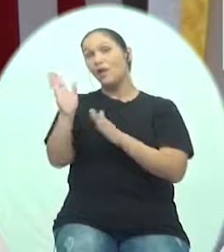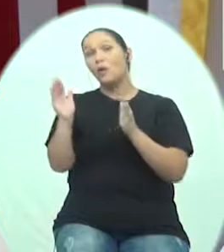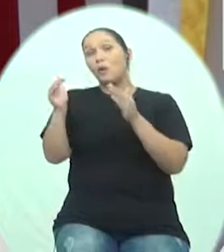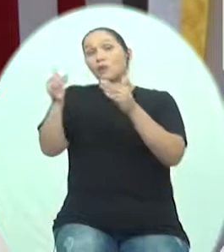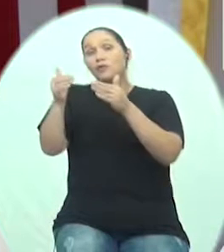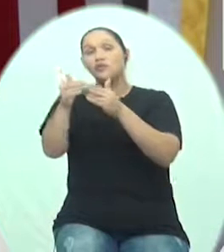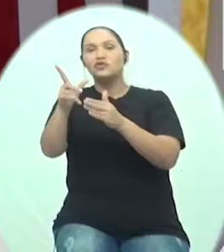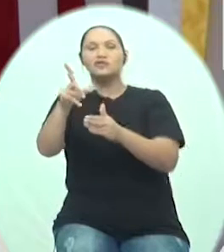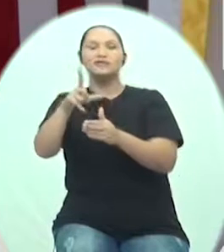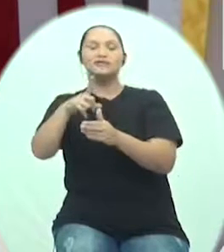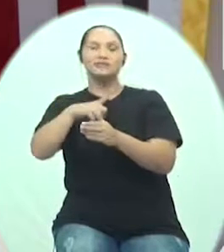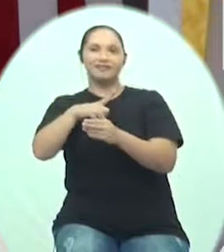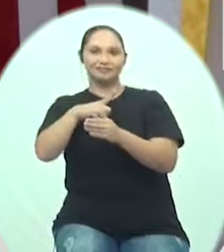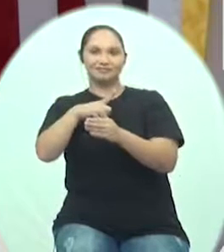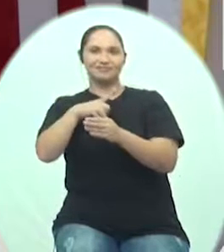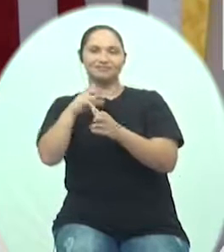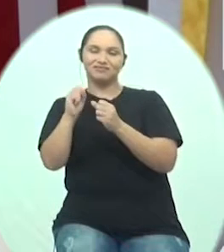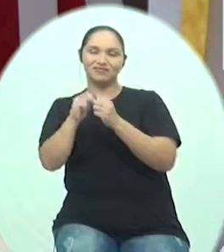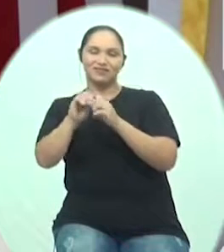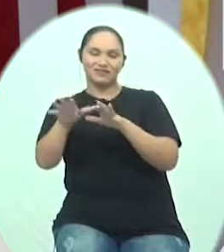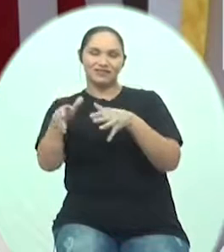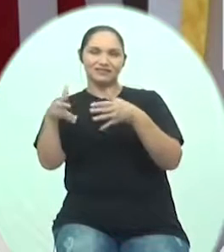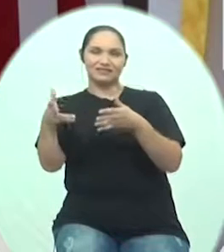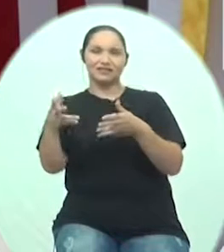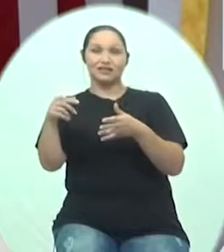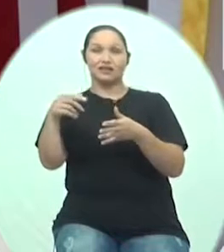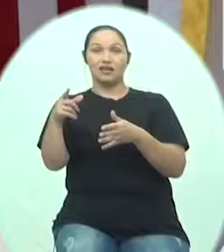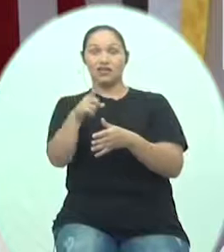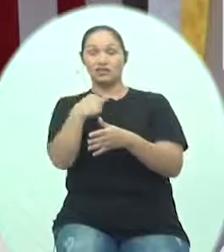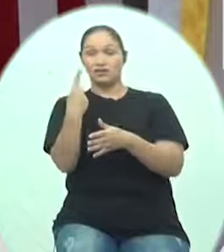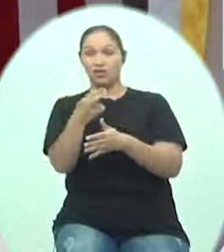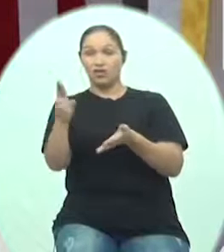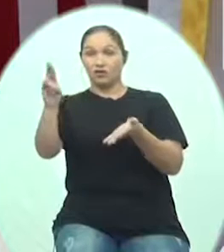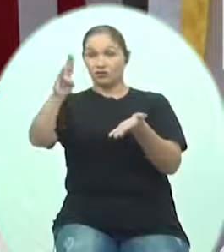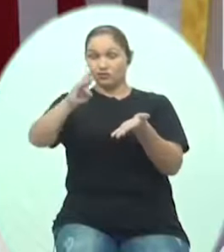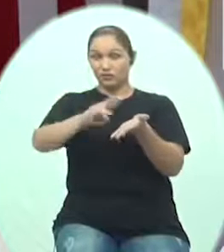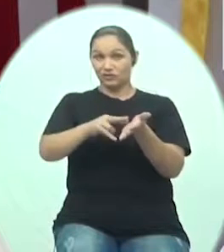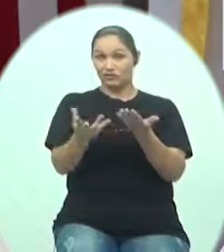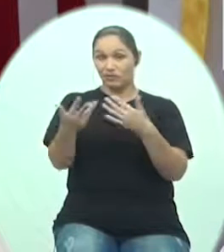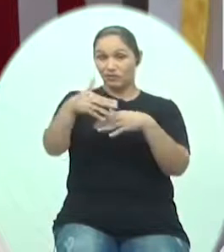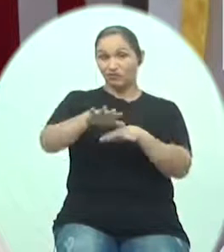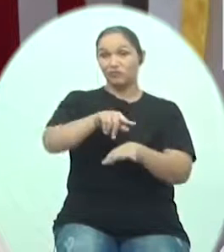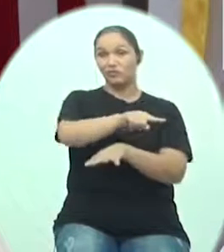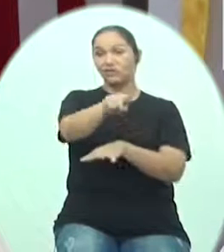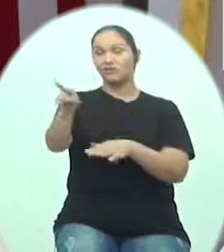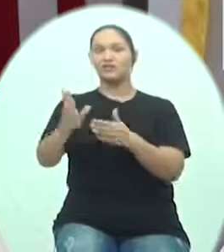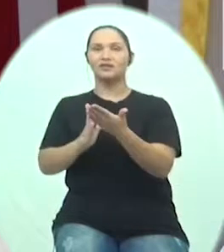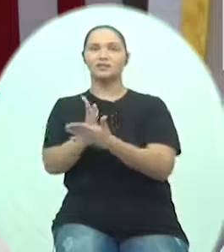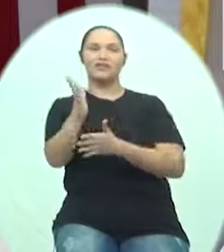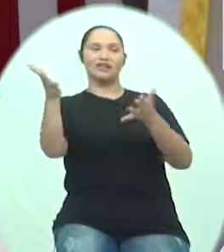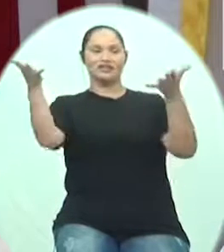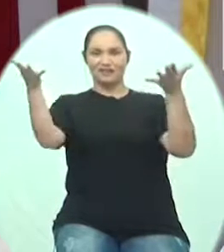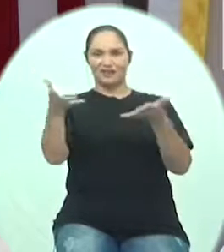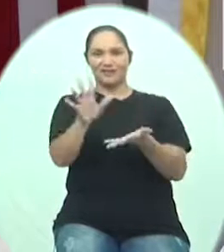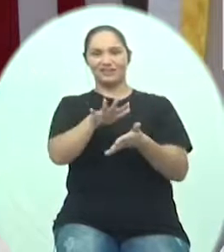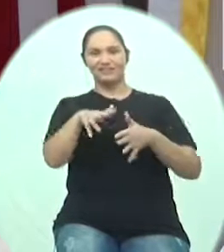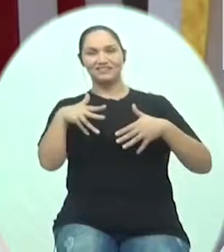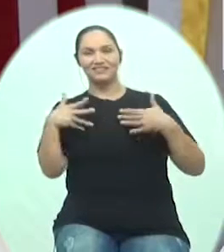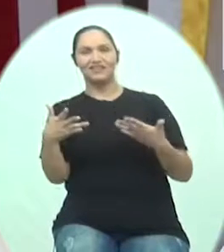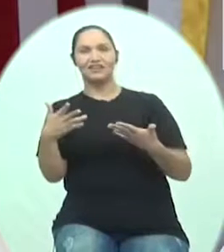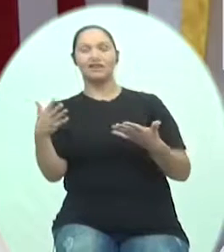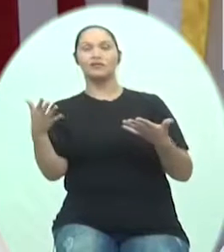senhores aprovaram essa essa a criação dessa ferramenta que é instituição de frentes parlamentares e agora então nós estamos